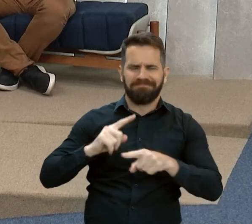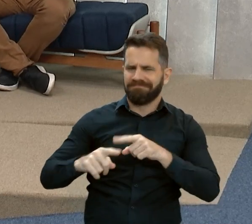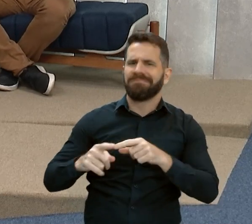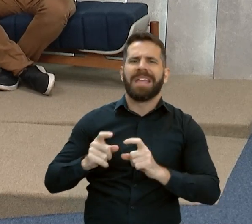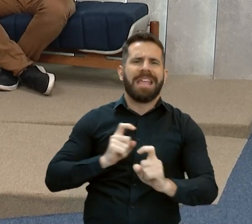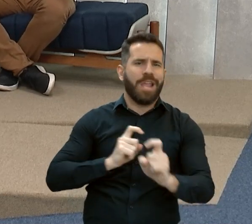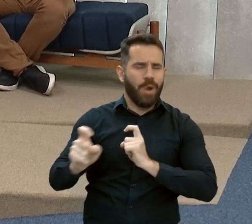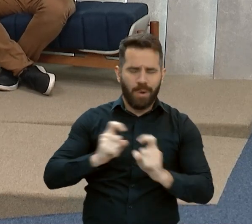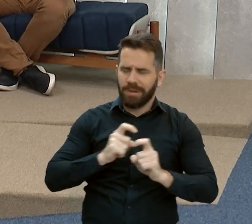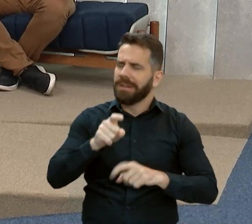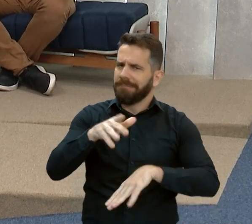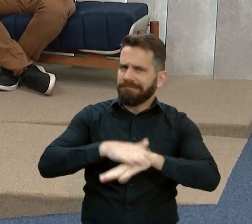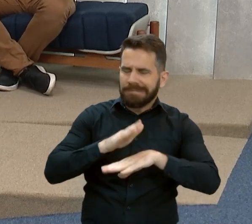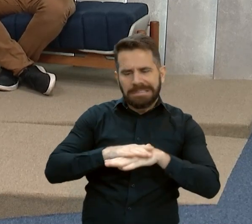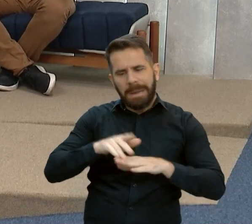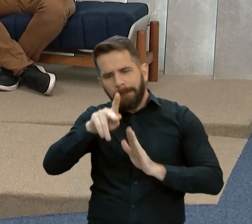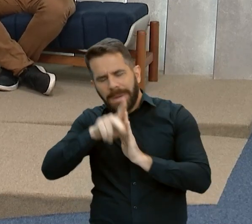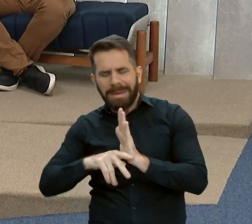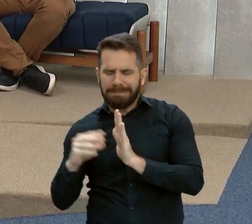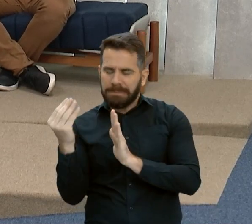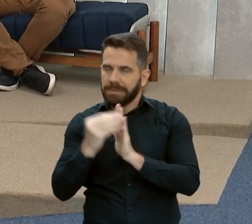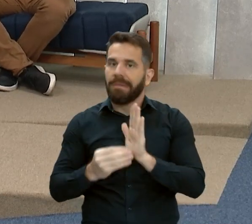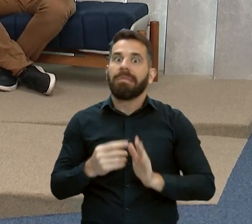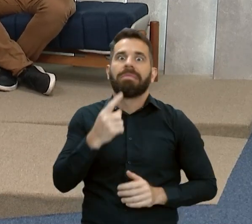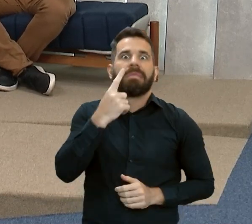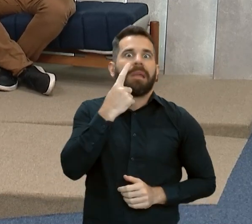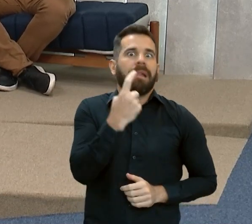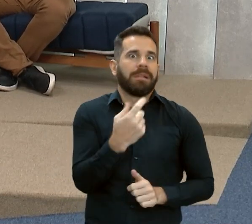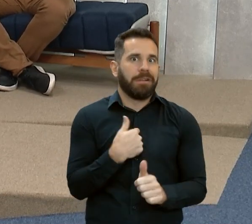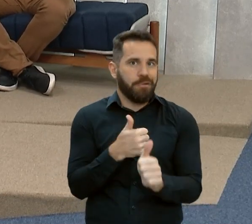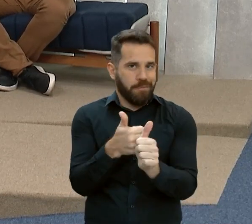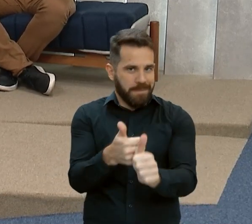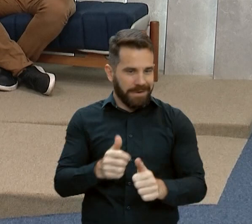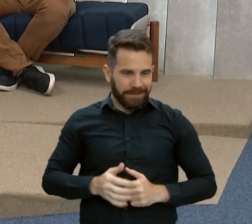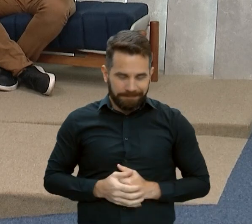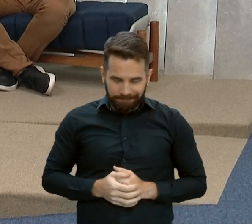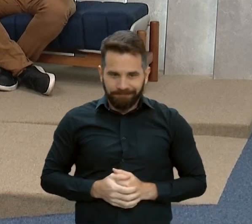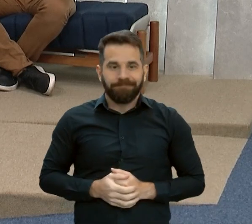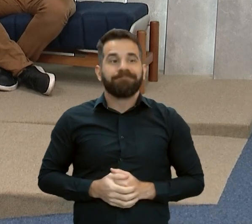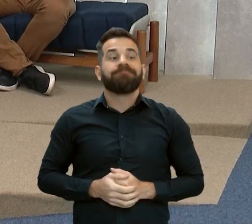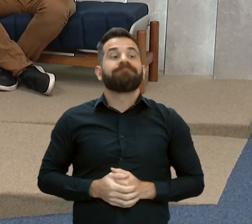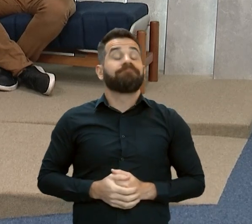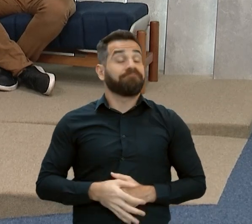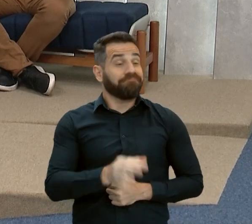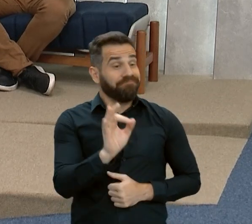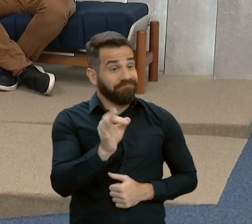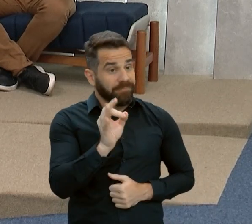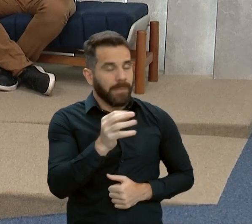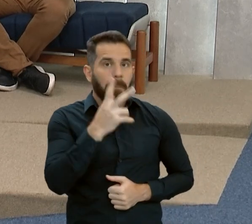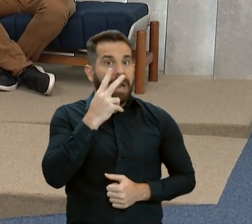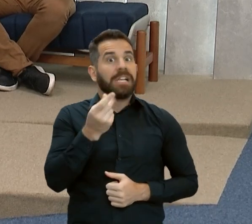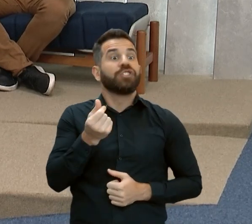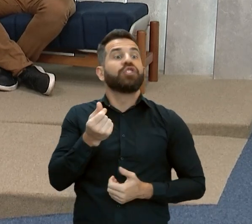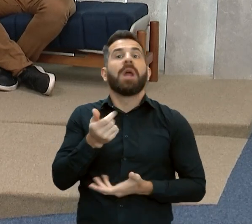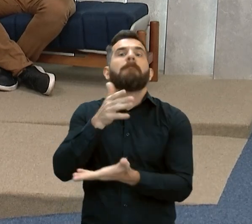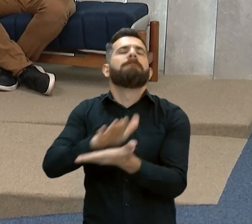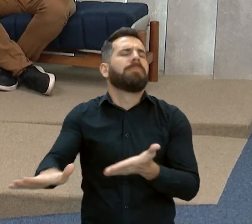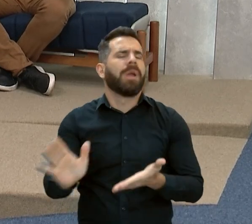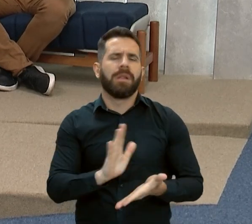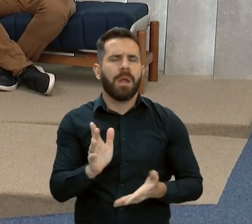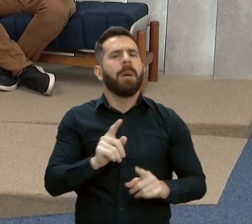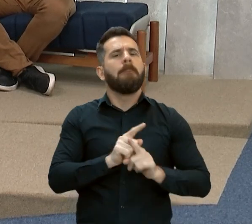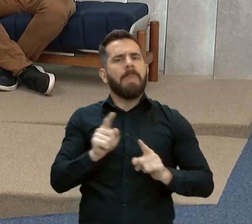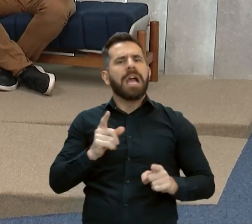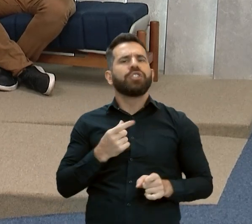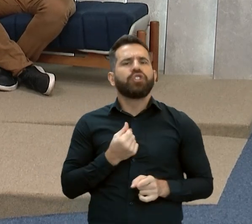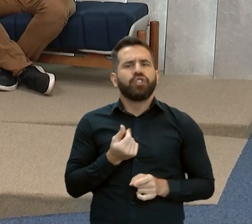esse projeto. Foi muito interessante, eu acompanhei isso. Então a gente não perdeu dinheiro, quer dizer, fez muito com pouco que a gente tinha, né? Então o estúdio